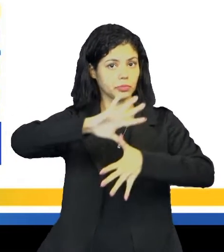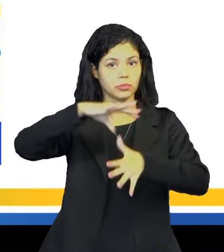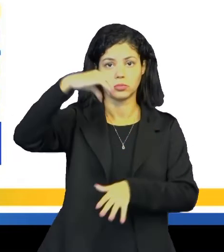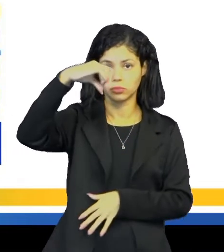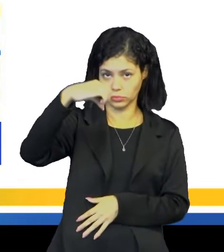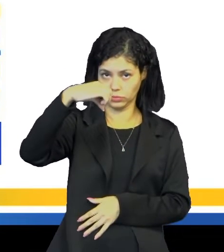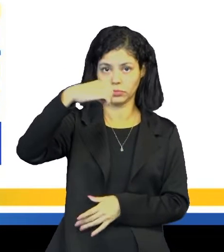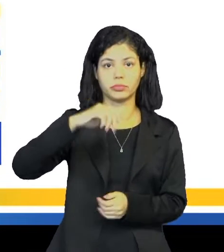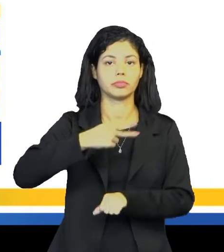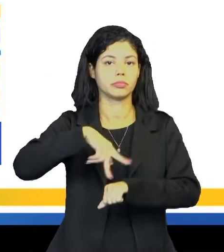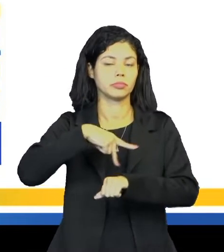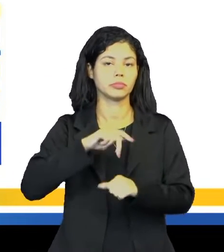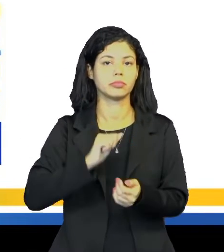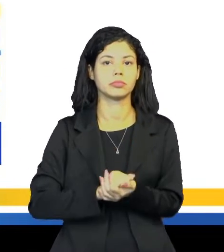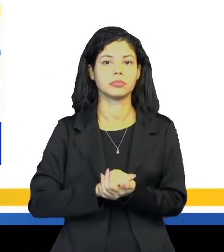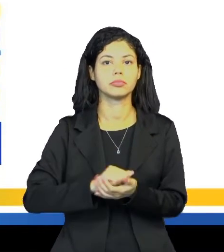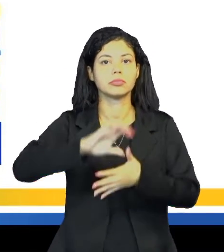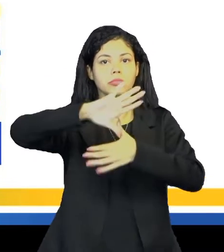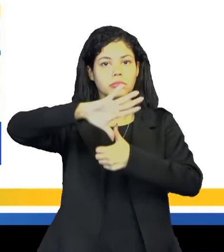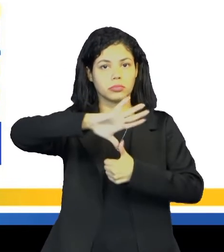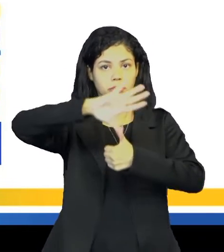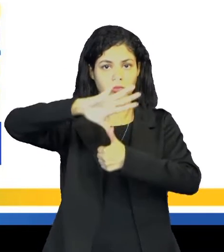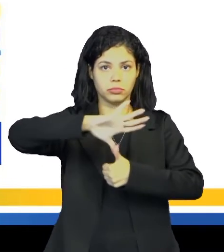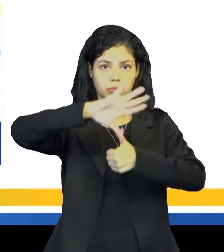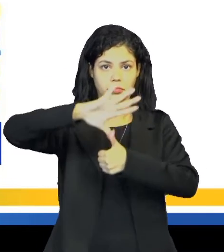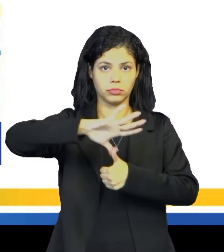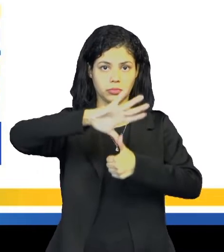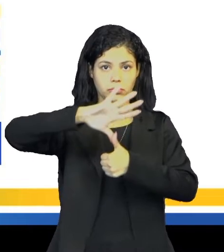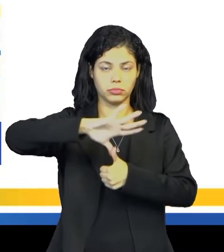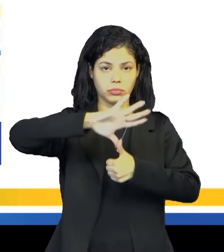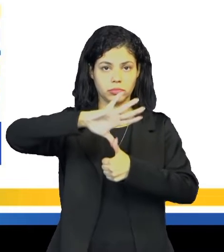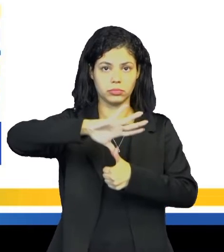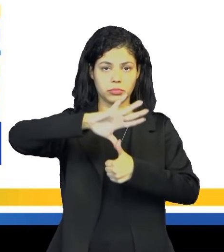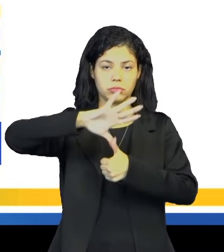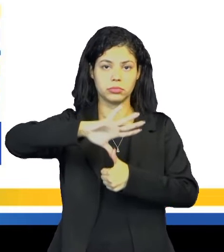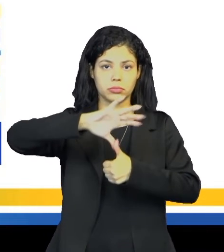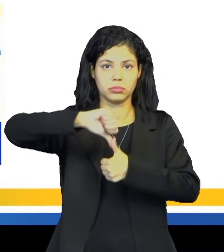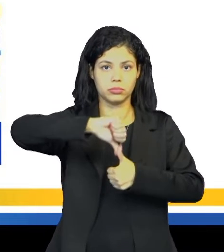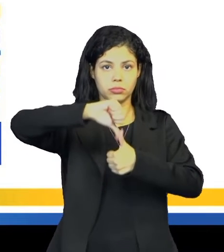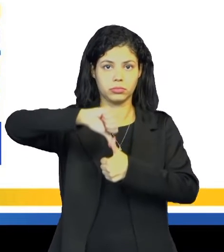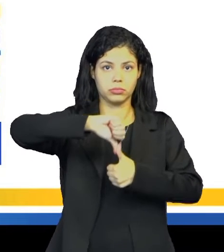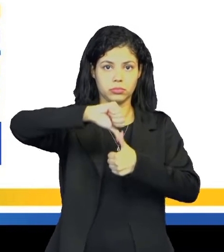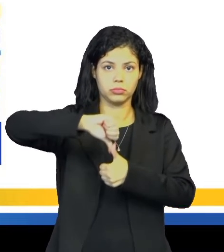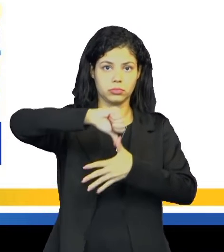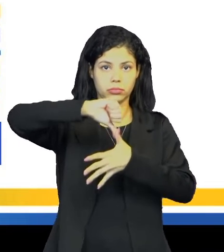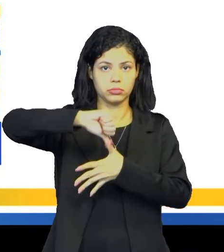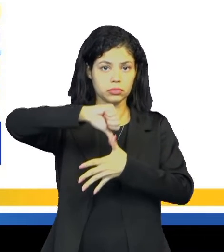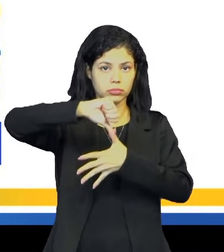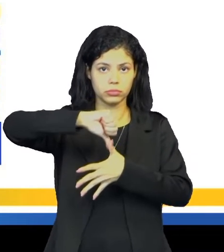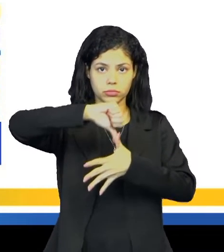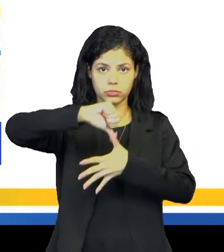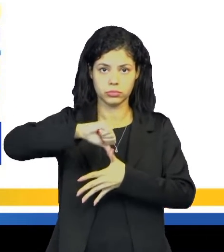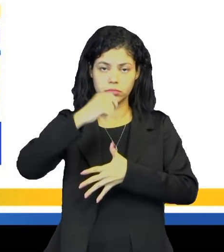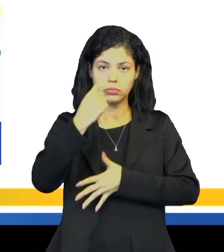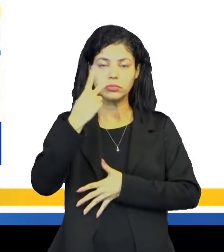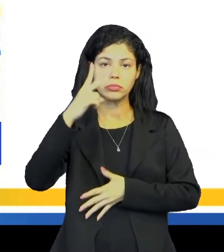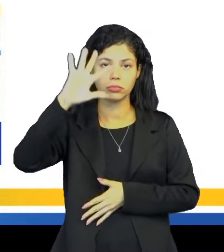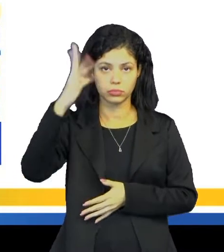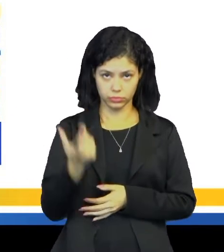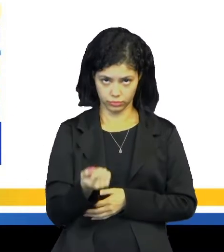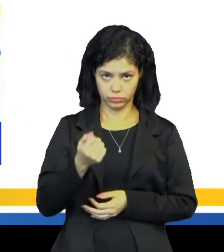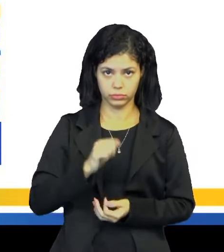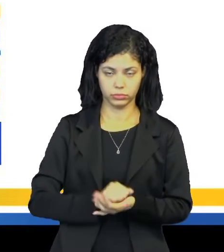9 países na América do Sul, né? 8 na América Central, 2 na do Norte, né? Um na África e um